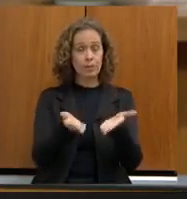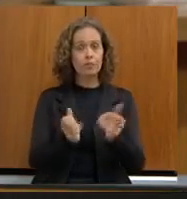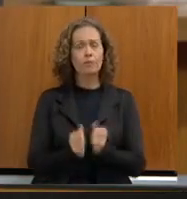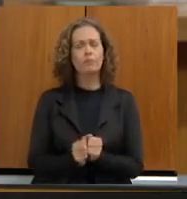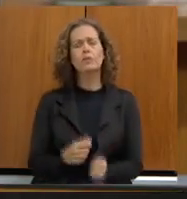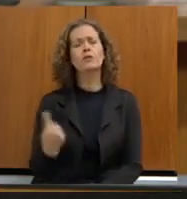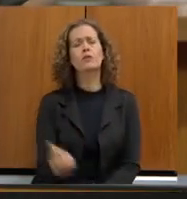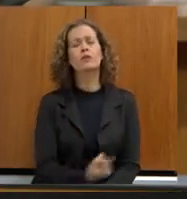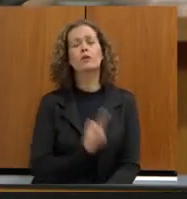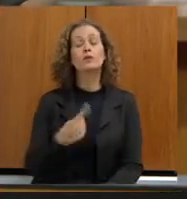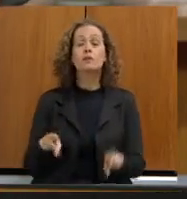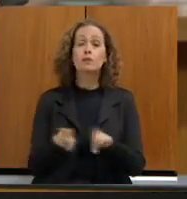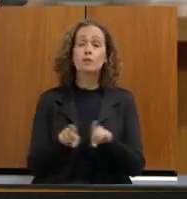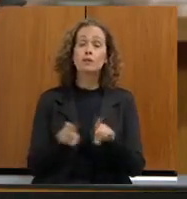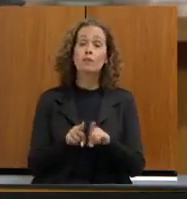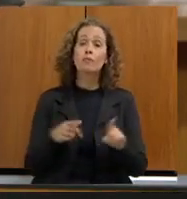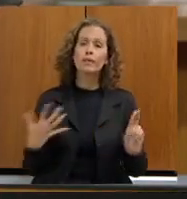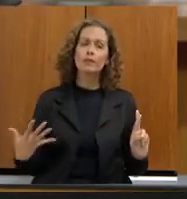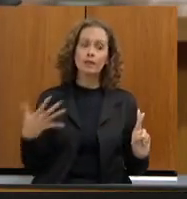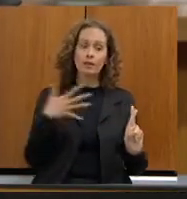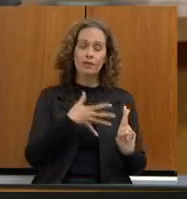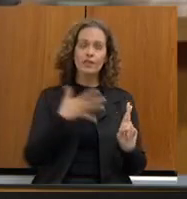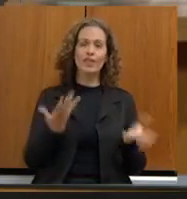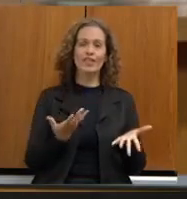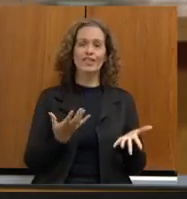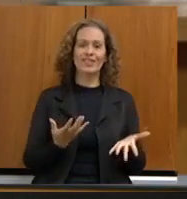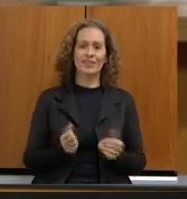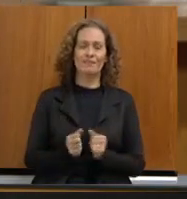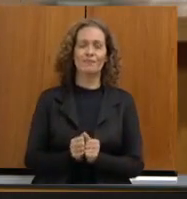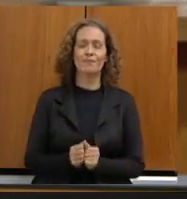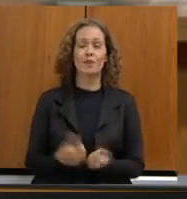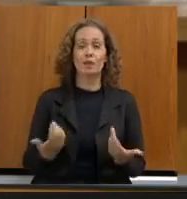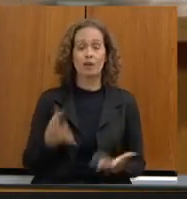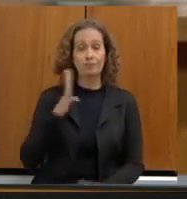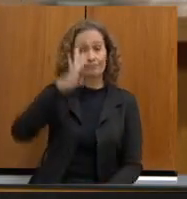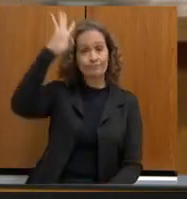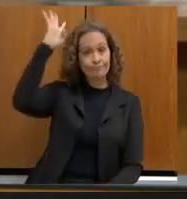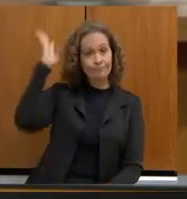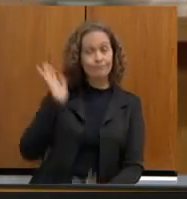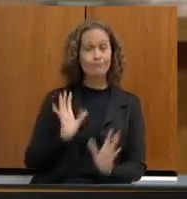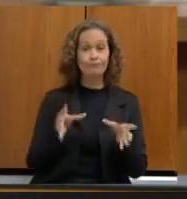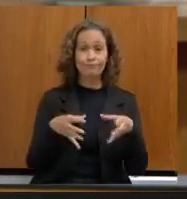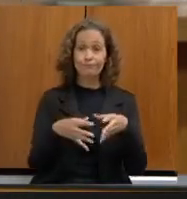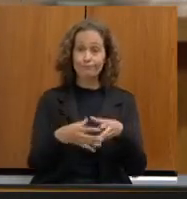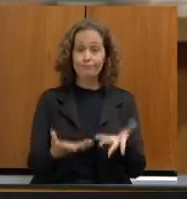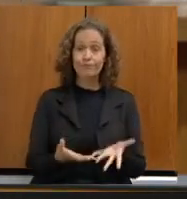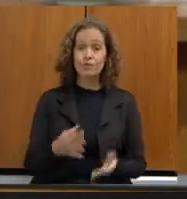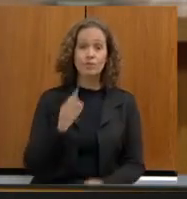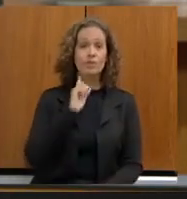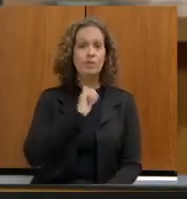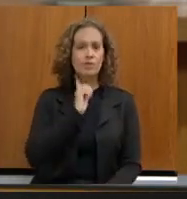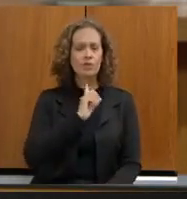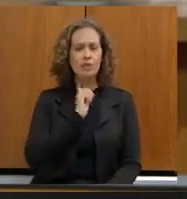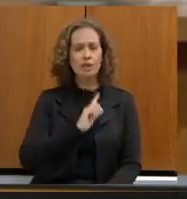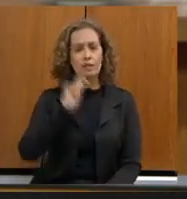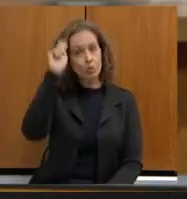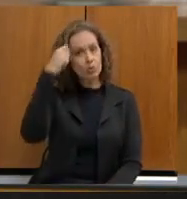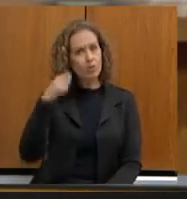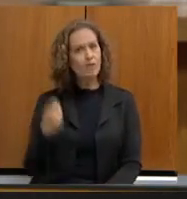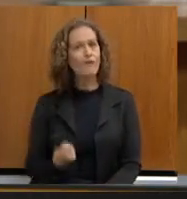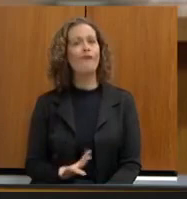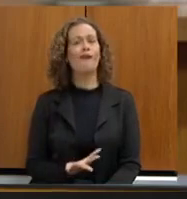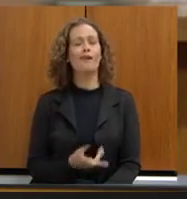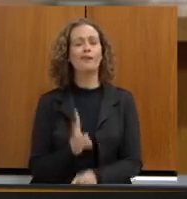que a gente possa também ser referência esse corpo de bom Boa tarde Minas Gerais que como eu disse aqui no início eu tenho honra de comandar